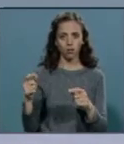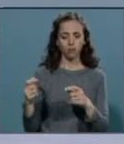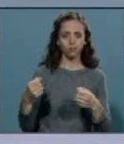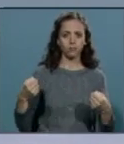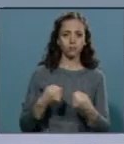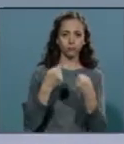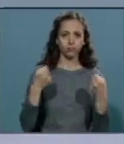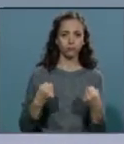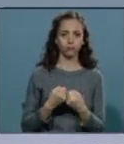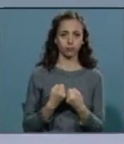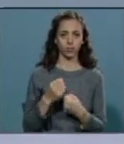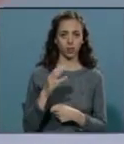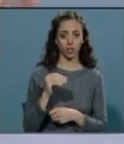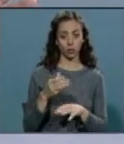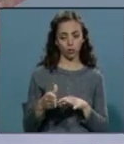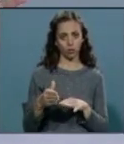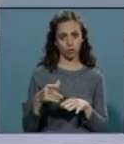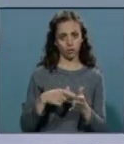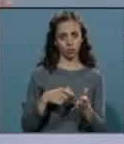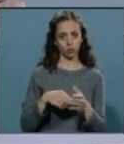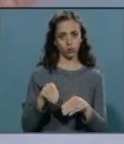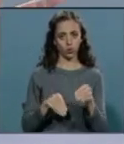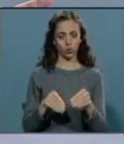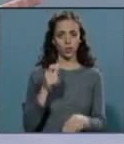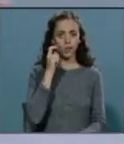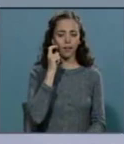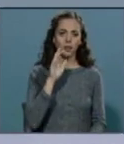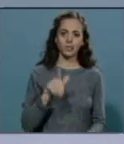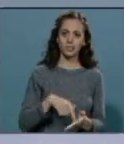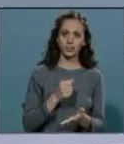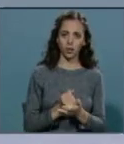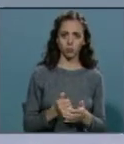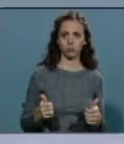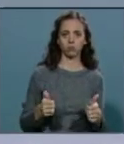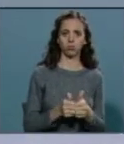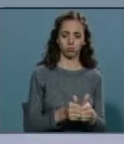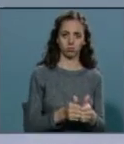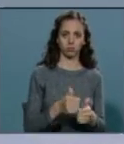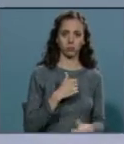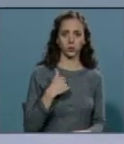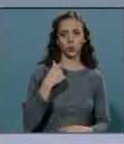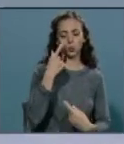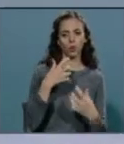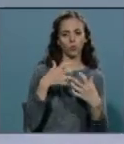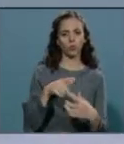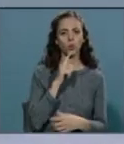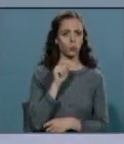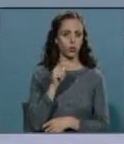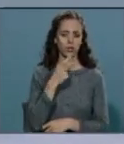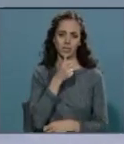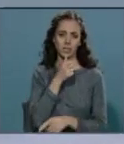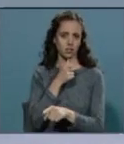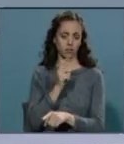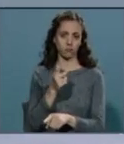disputa das restantes das jornadas quem está e perguntou a sempre esteve do lado a saúde pública não pode pôr em causa esta decisão como disse